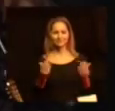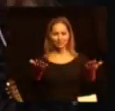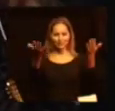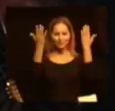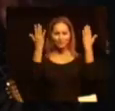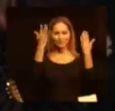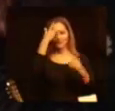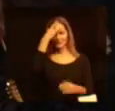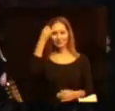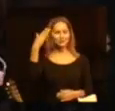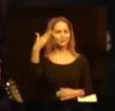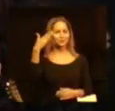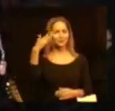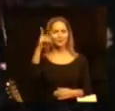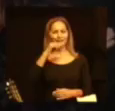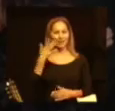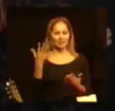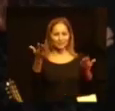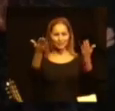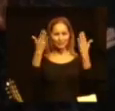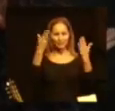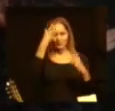Viva Setúbal! E viva